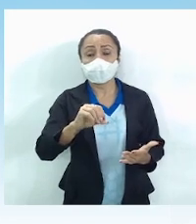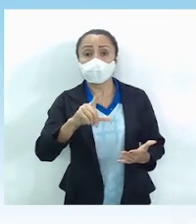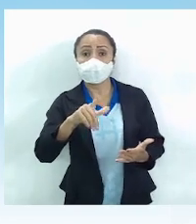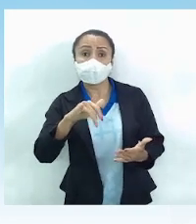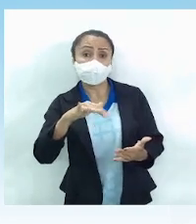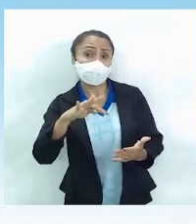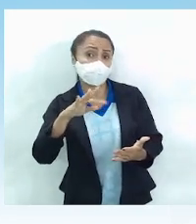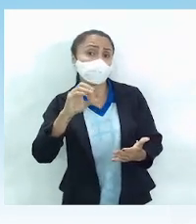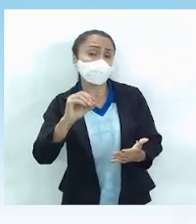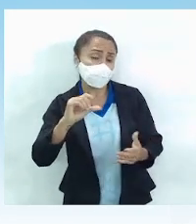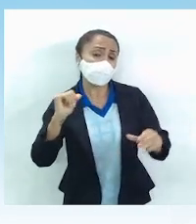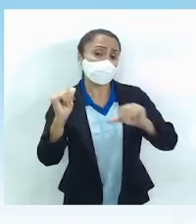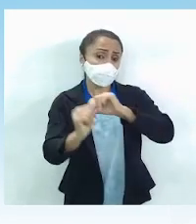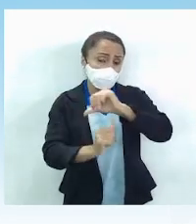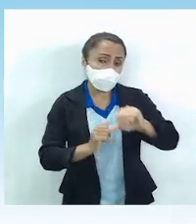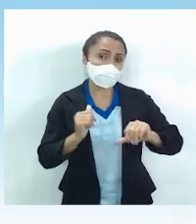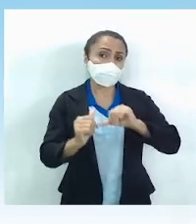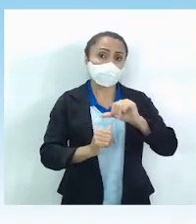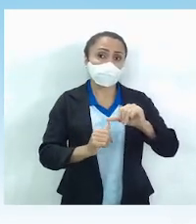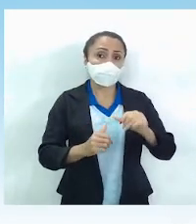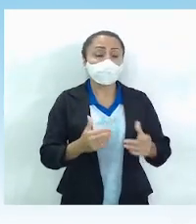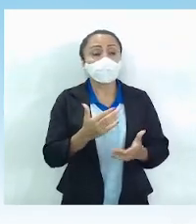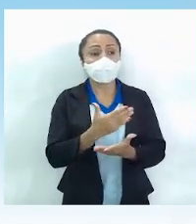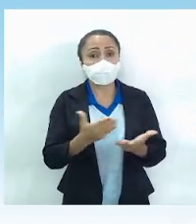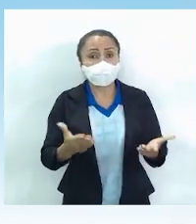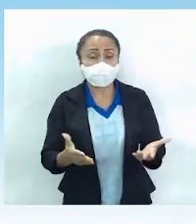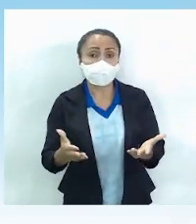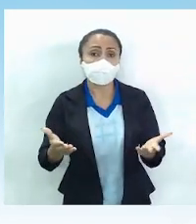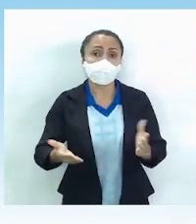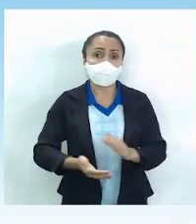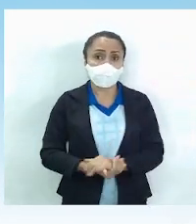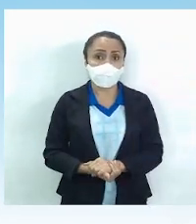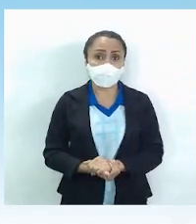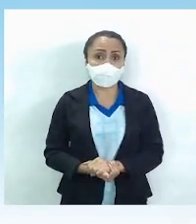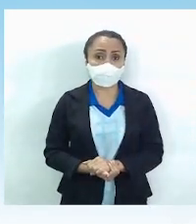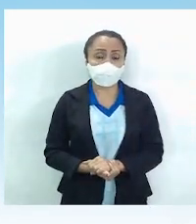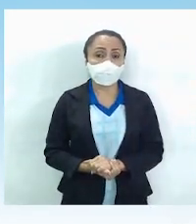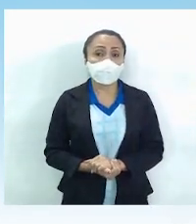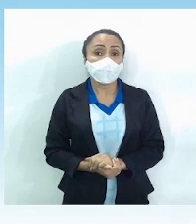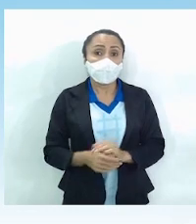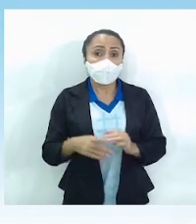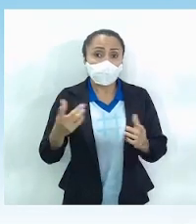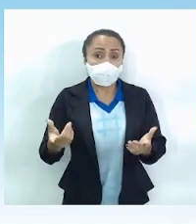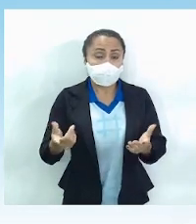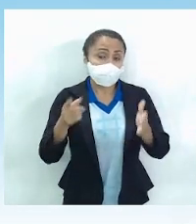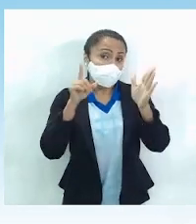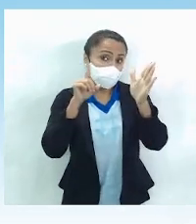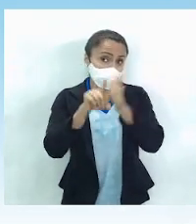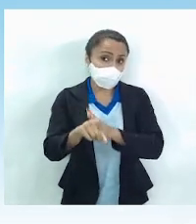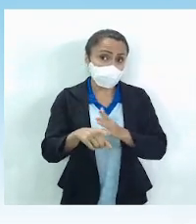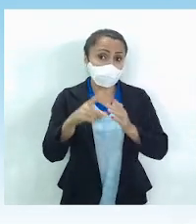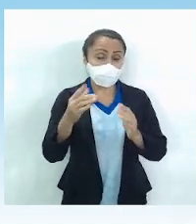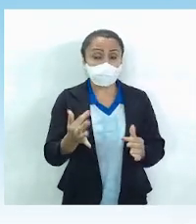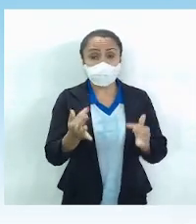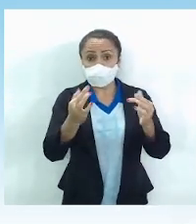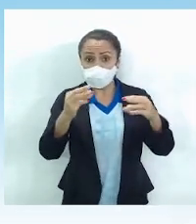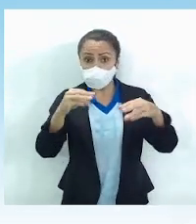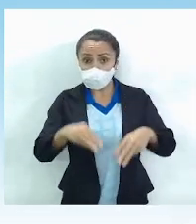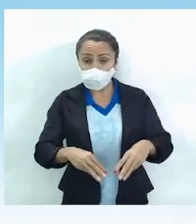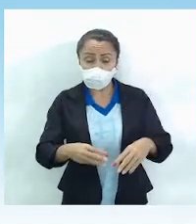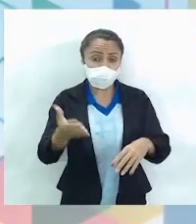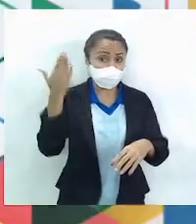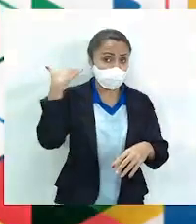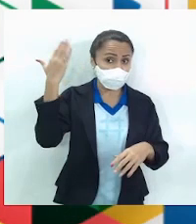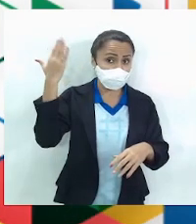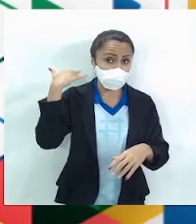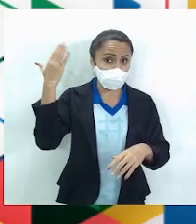questões globais, tá certo? Então, nesse caso, a questão está tratando sobre o fim da antiga União